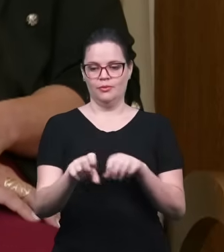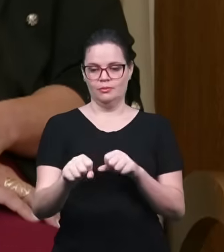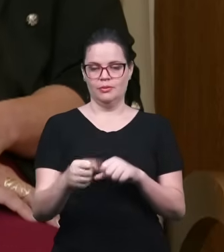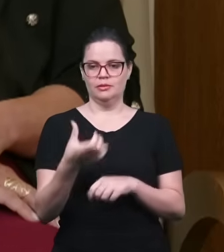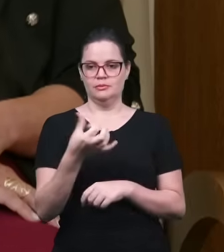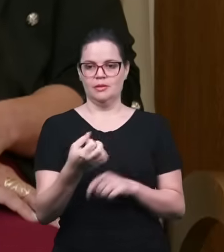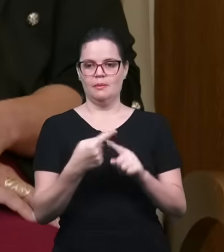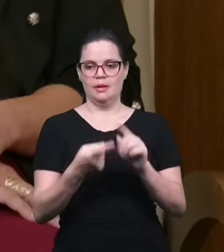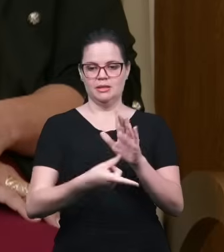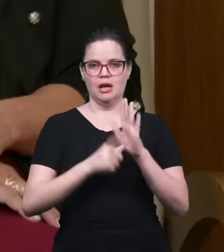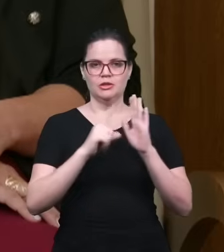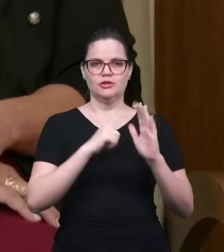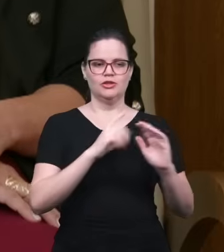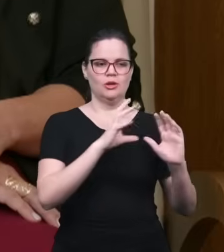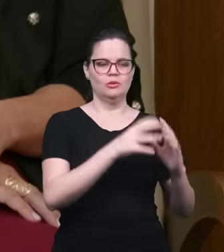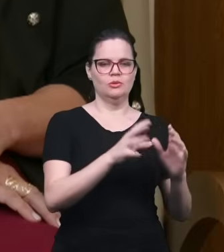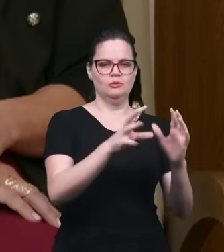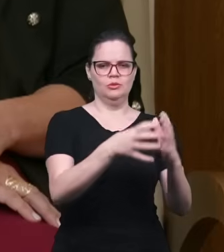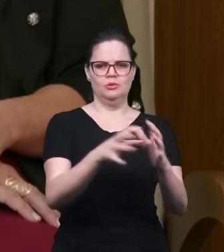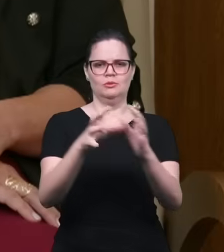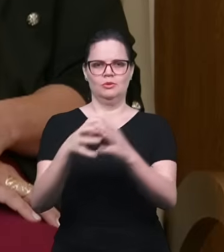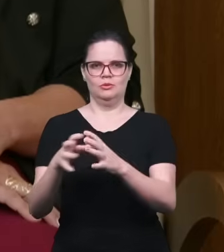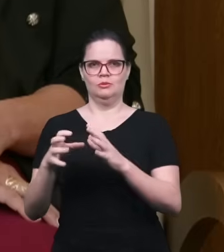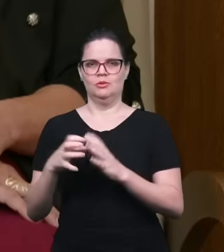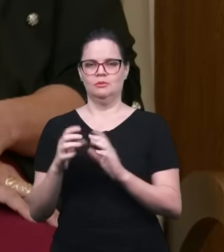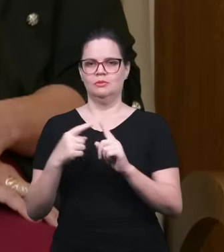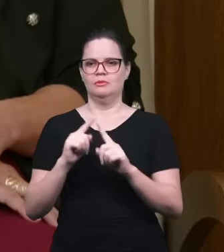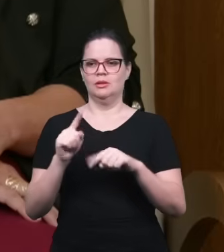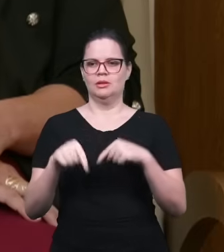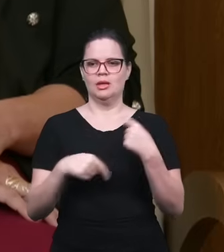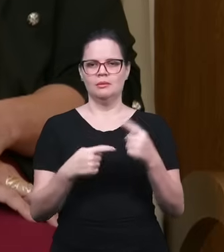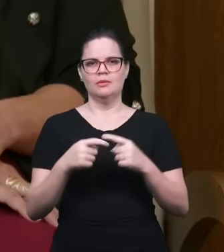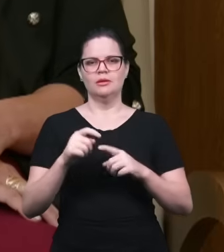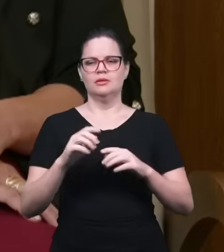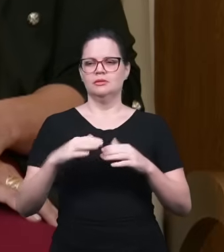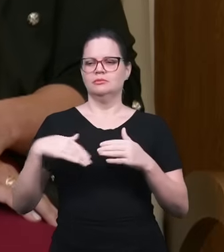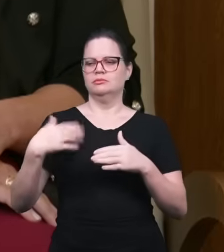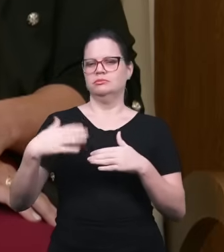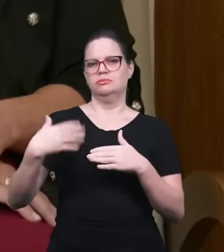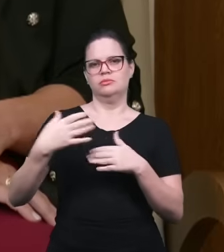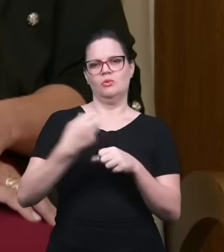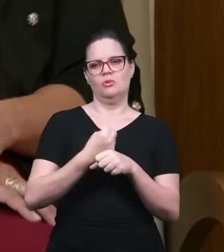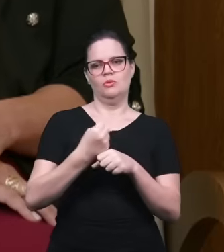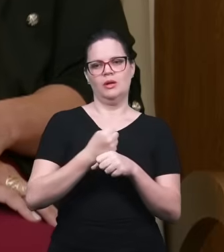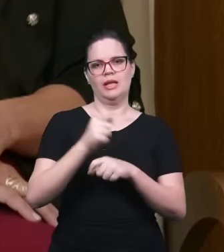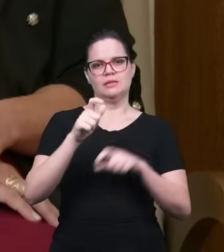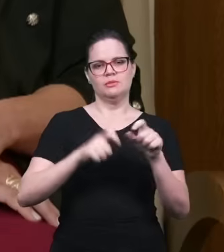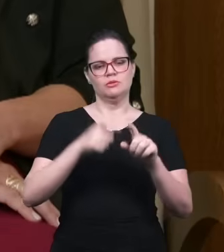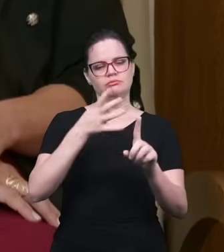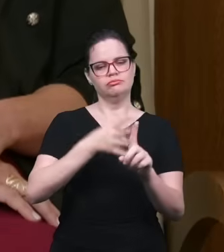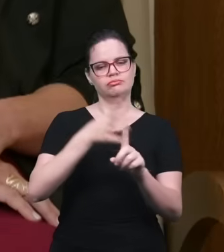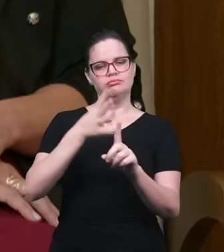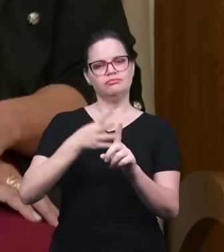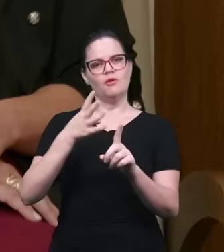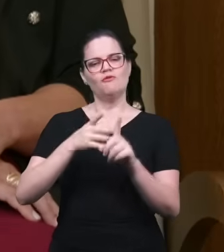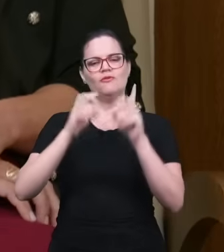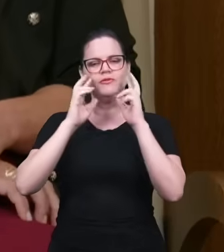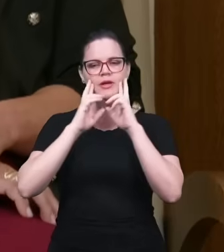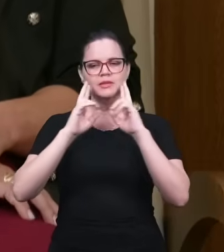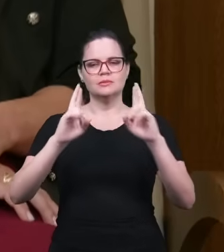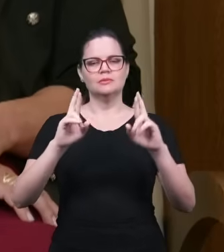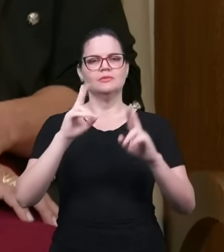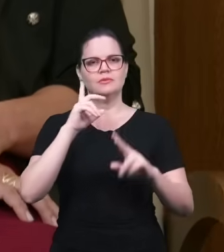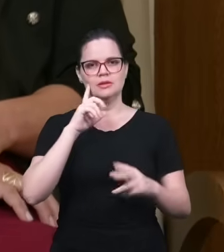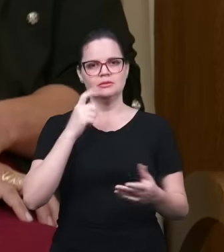vários grupinhos. Mas com o tempo as pessoas vão te entendendo e vão te respeitando por uma posição. E quando você toma